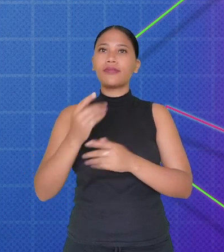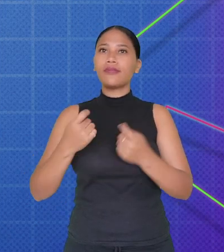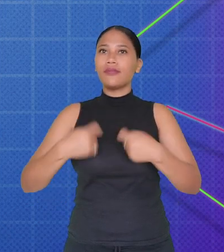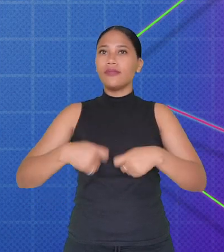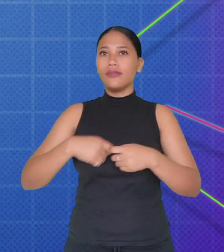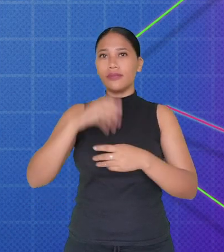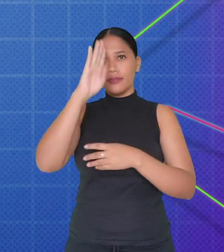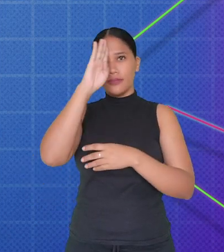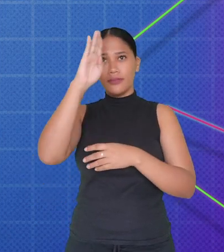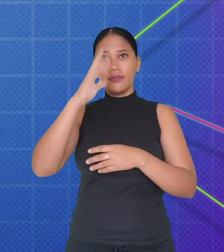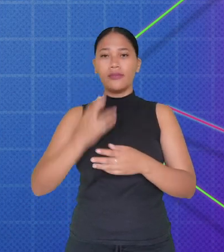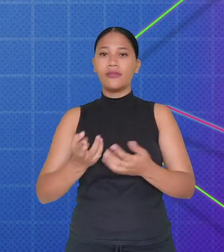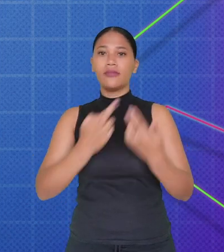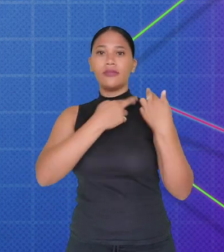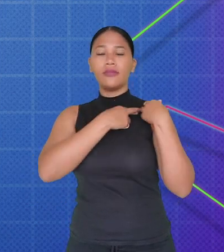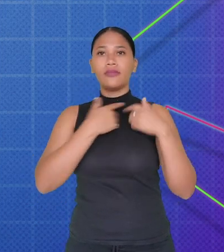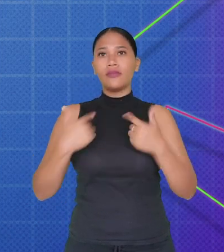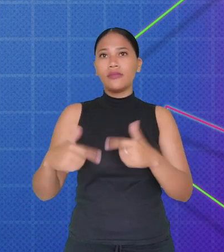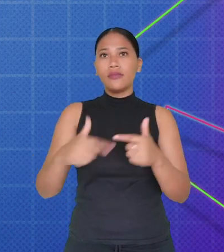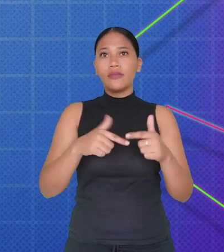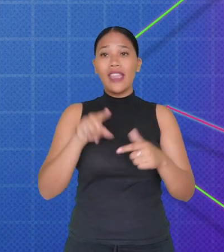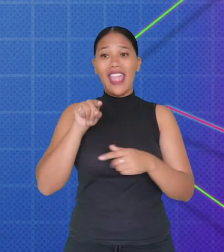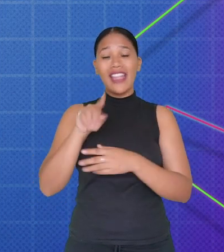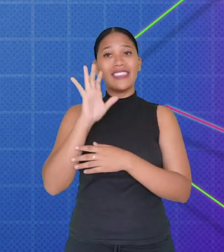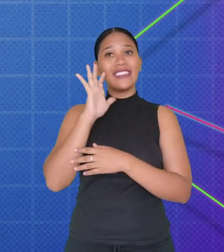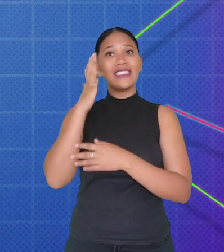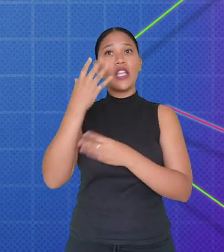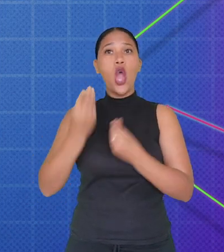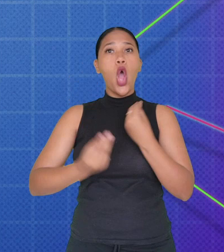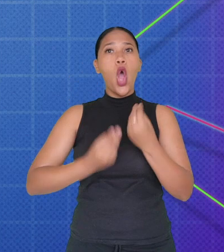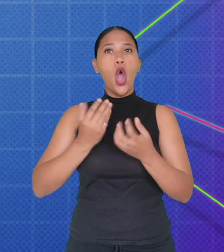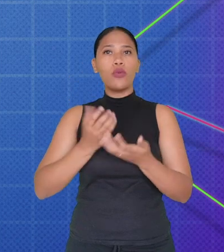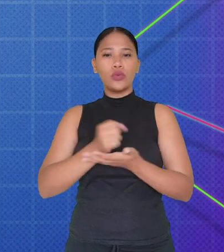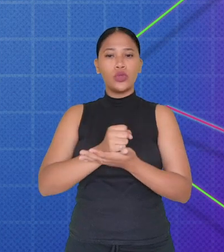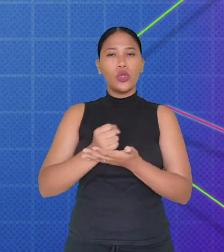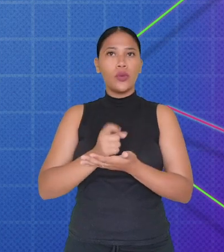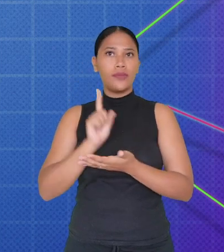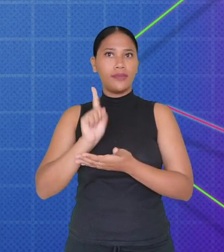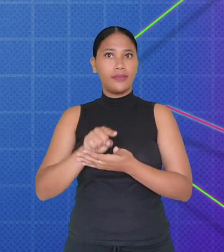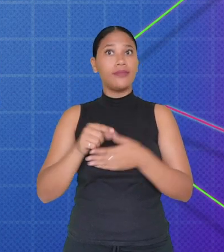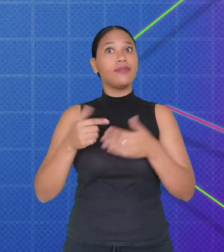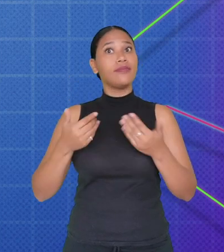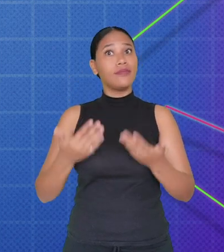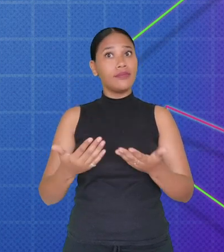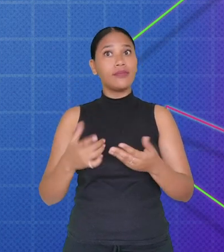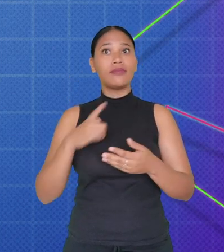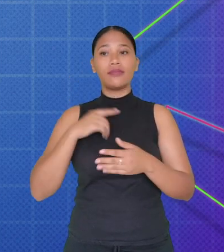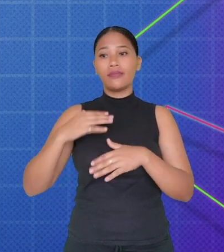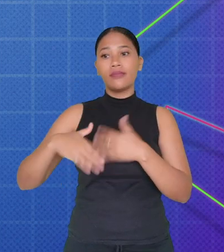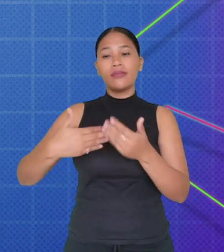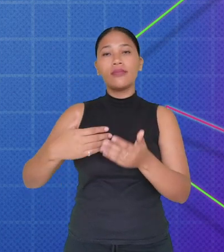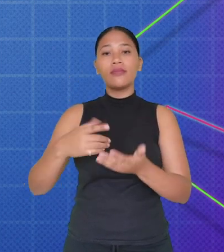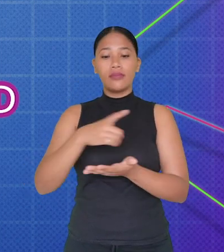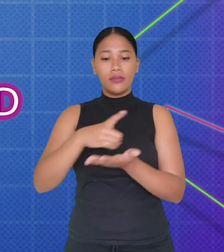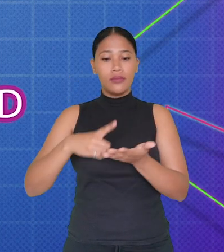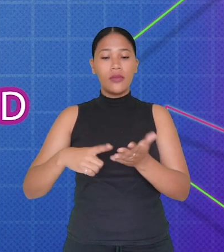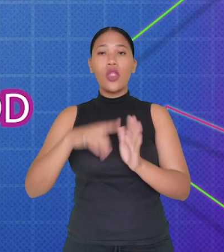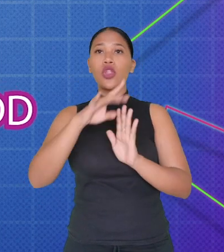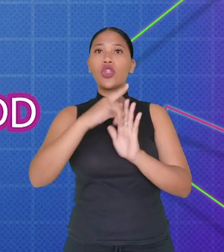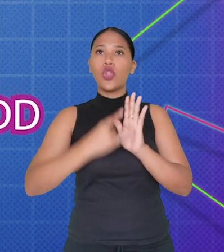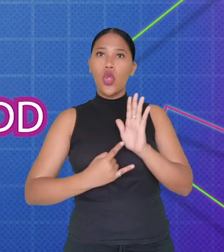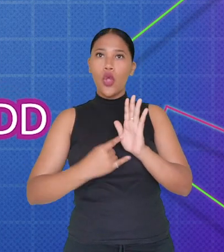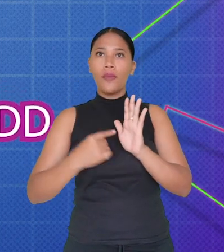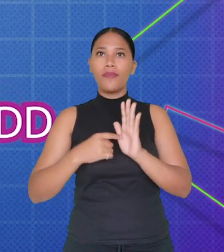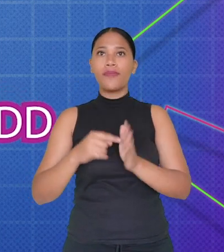são os principais responsáveis pelo trabalho pois são eles que decidem como o jogo será em si a partir daí eles desenvolvem o game